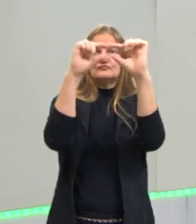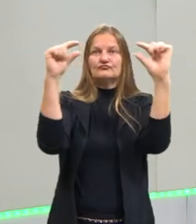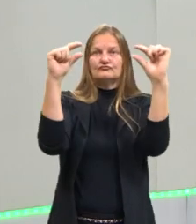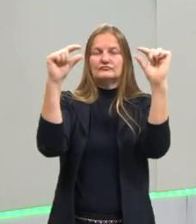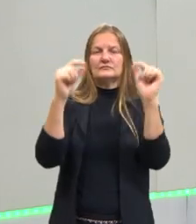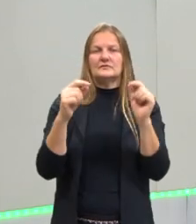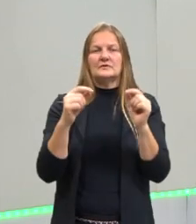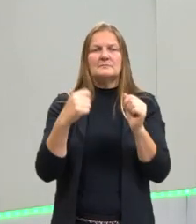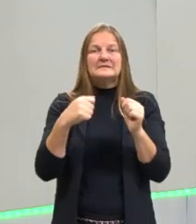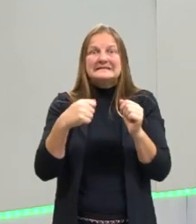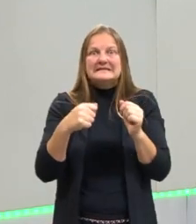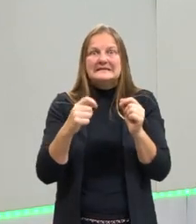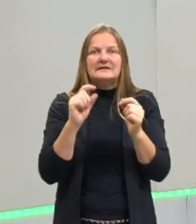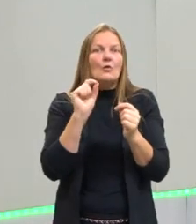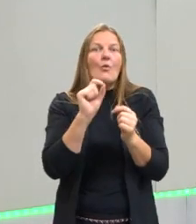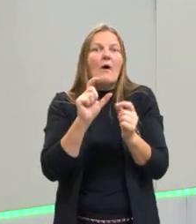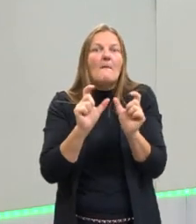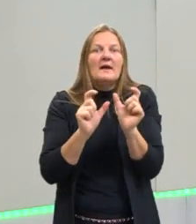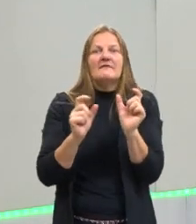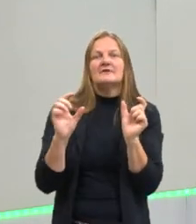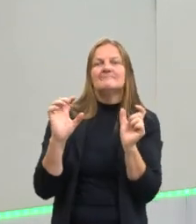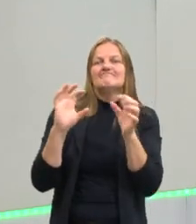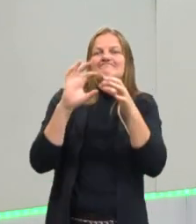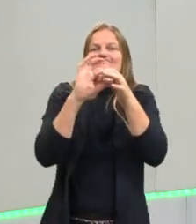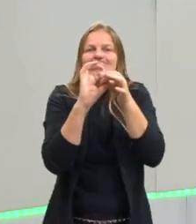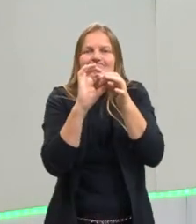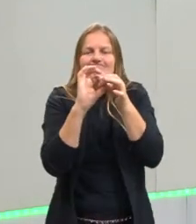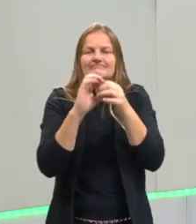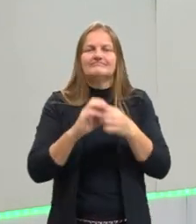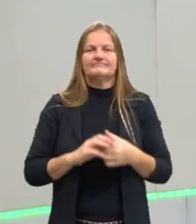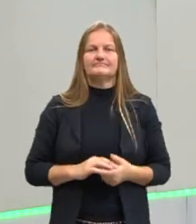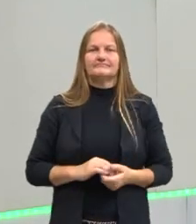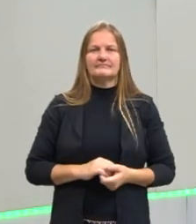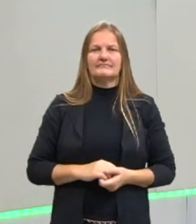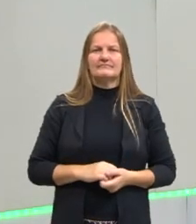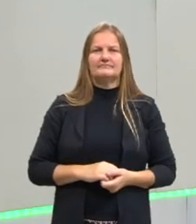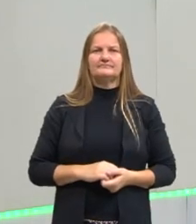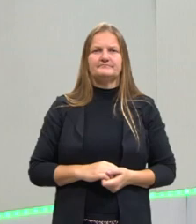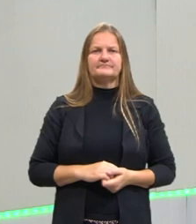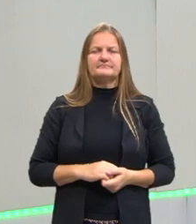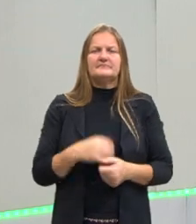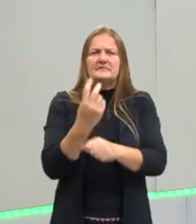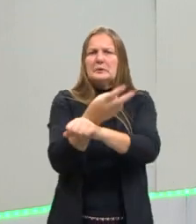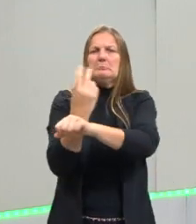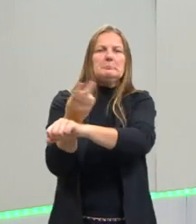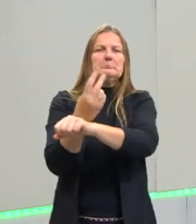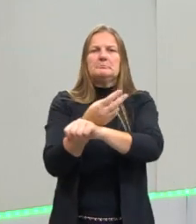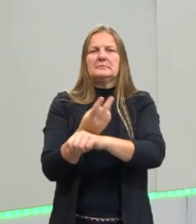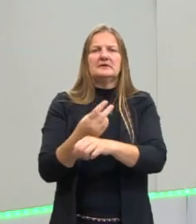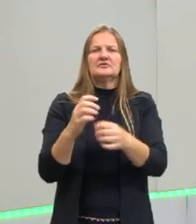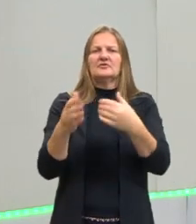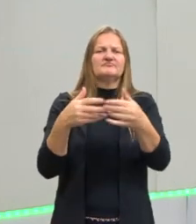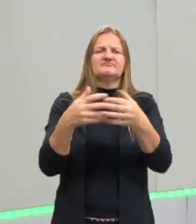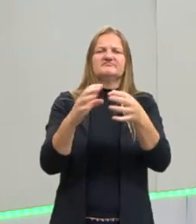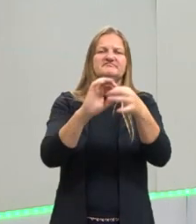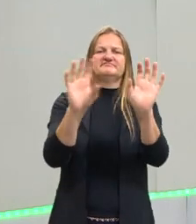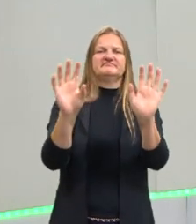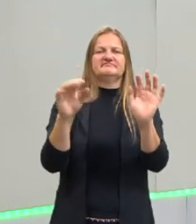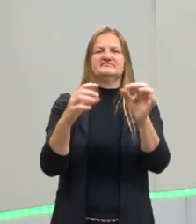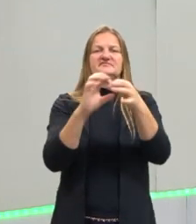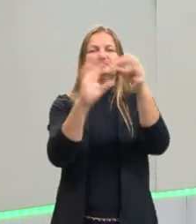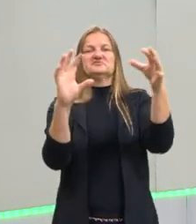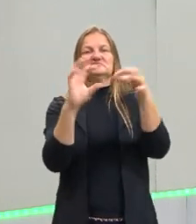frase Na outra eu preciso desse significado então invés de eu simplesmente soltar a frase ele